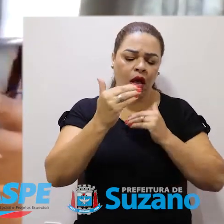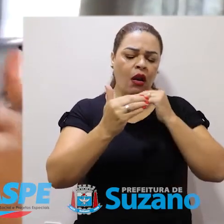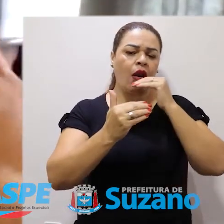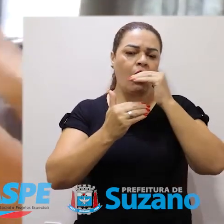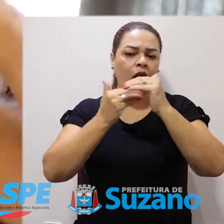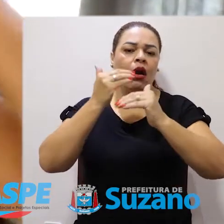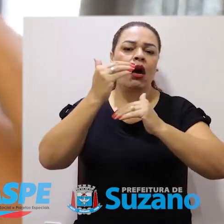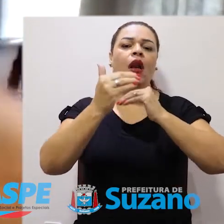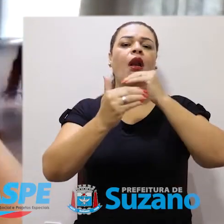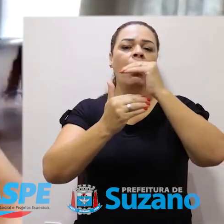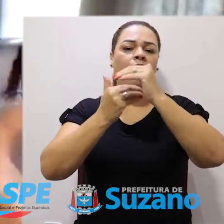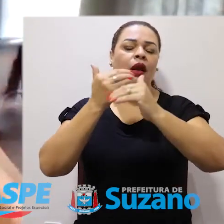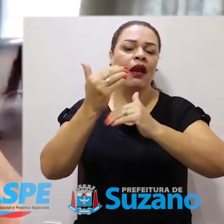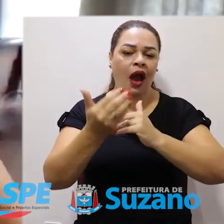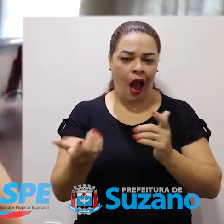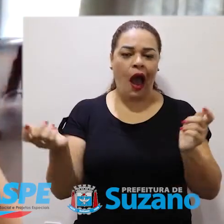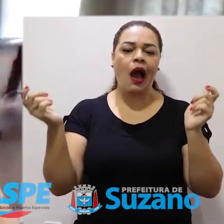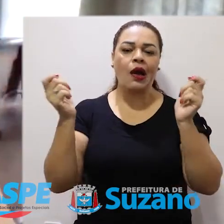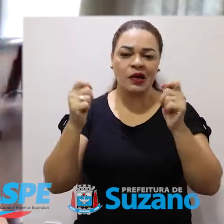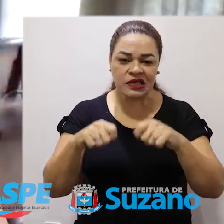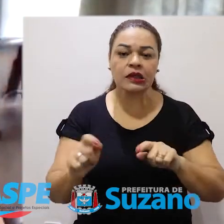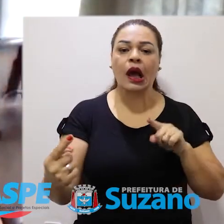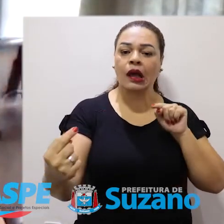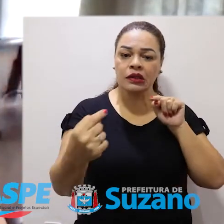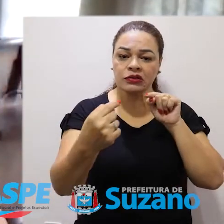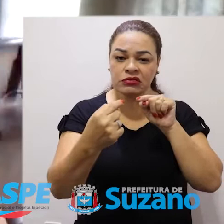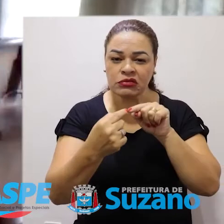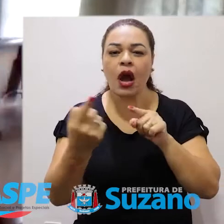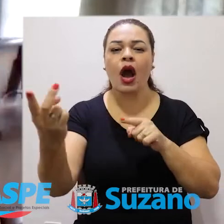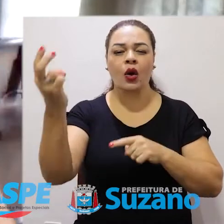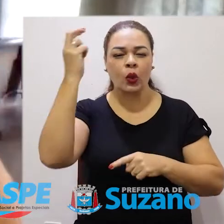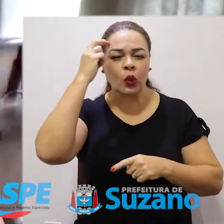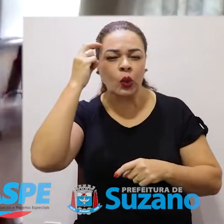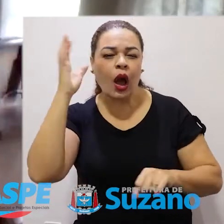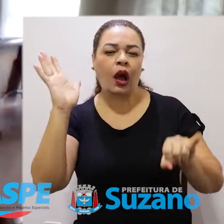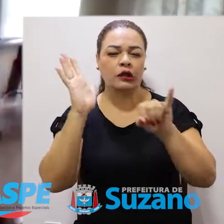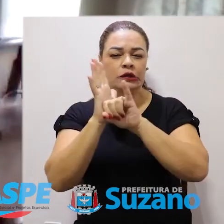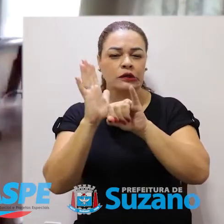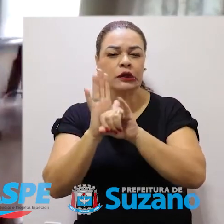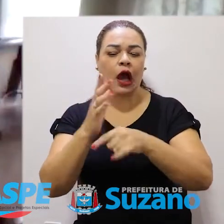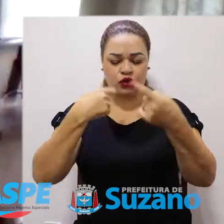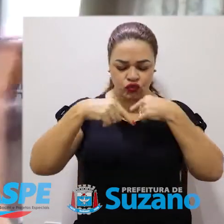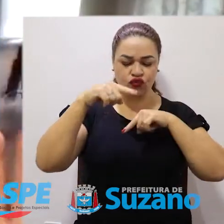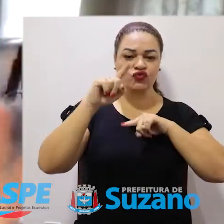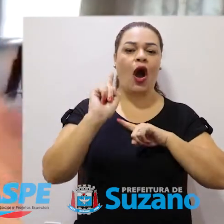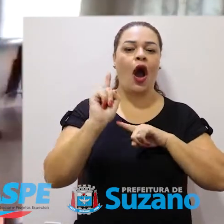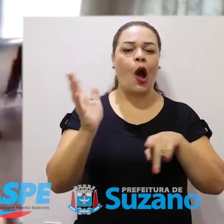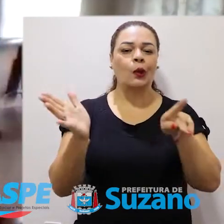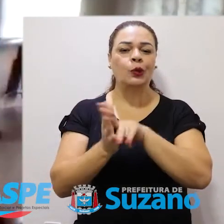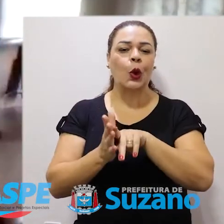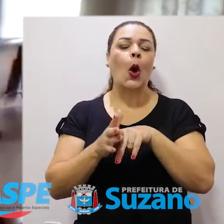desenvolver capacidade, que vai dar noção identitária, cultural, de desenvolvimento do surdo, e